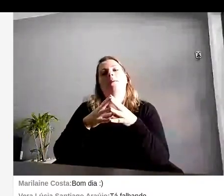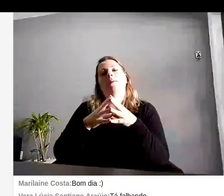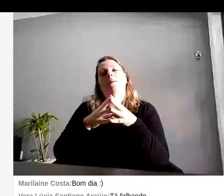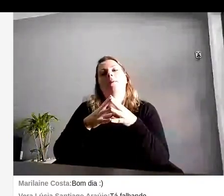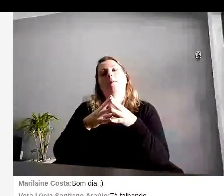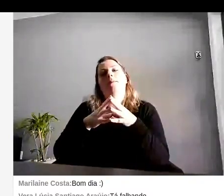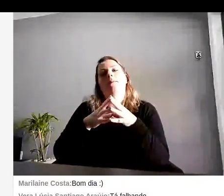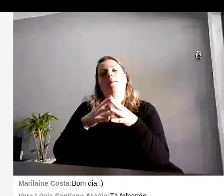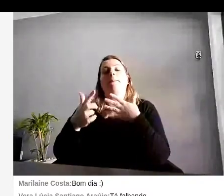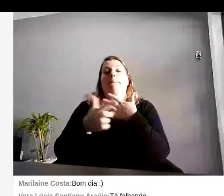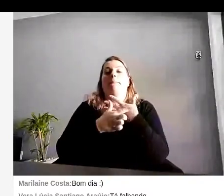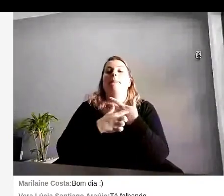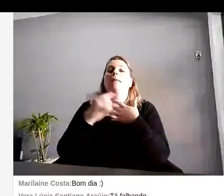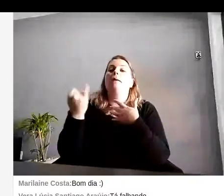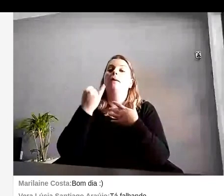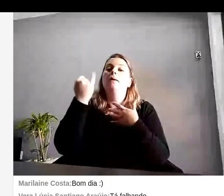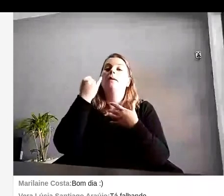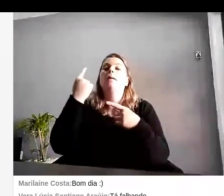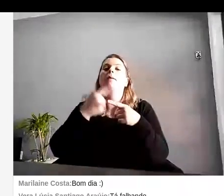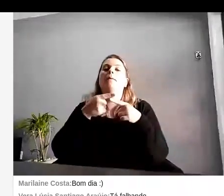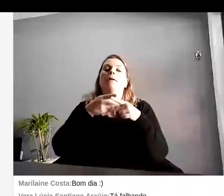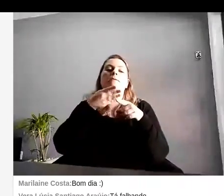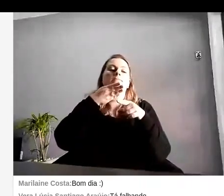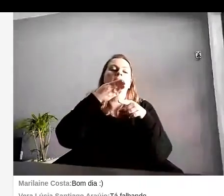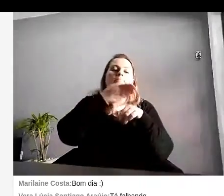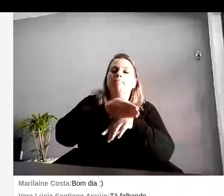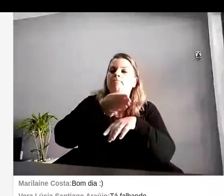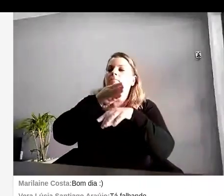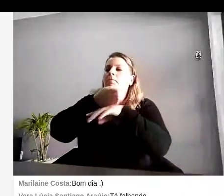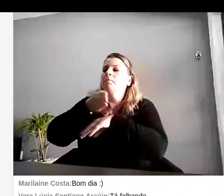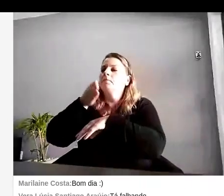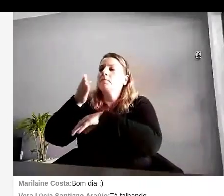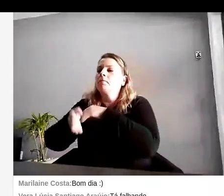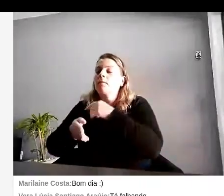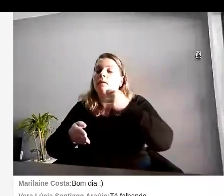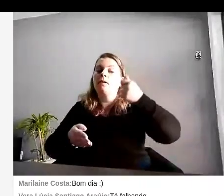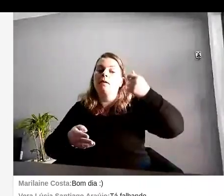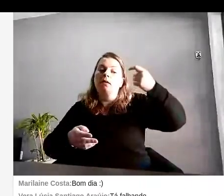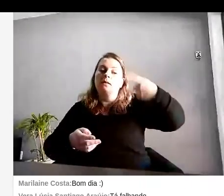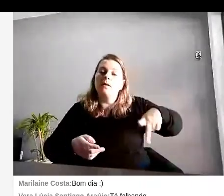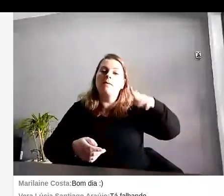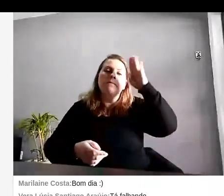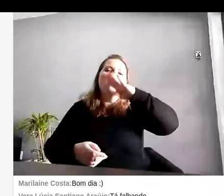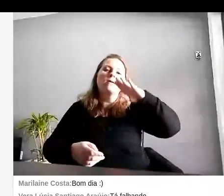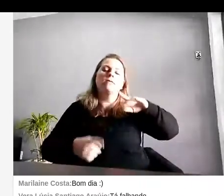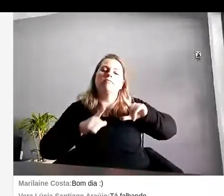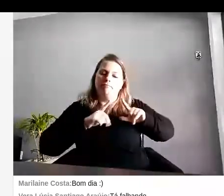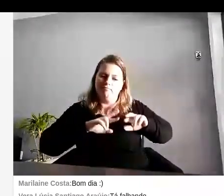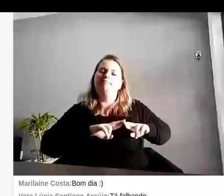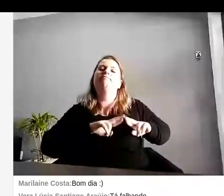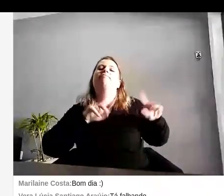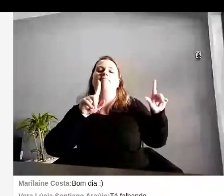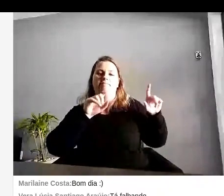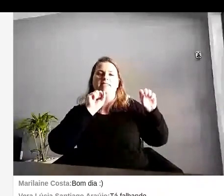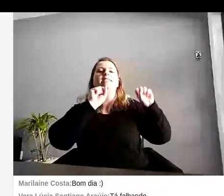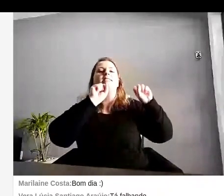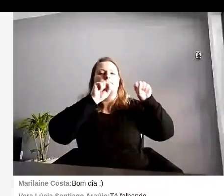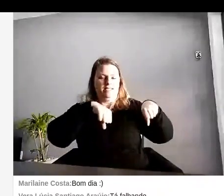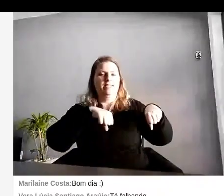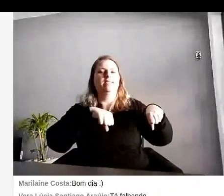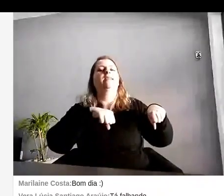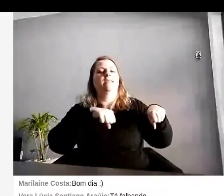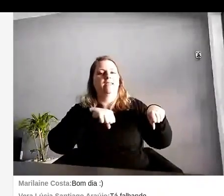diferenciada, porque nós sempre fizemos, ou quase sempre, o